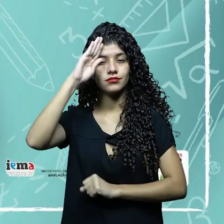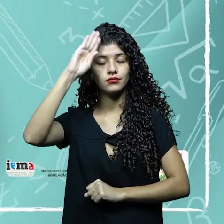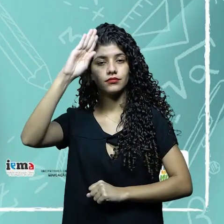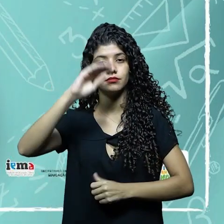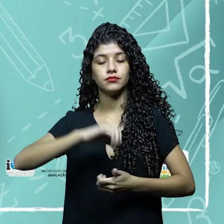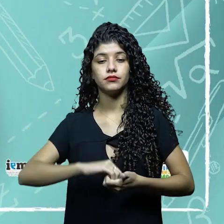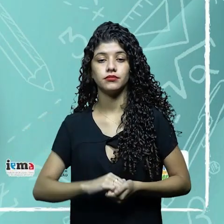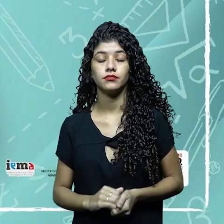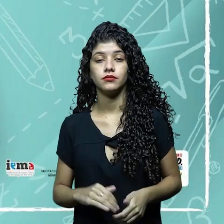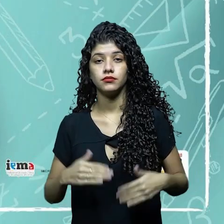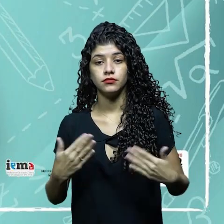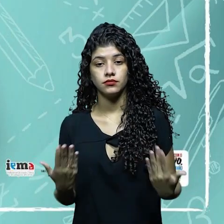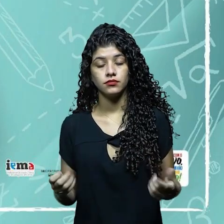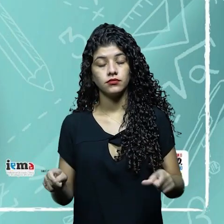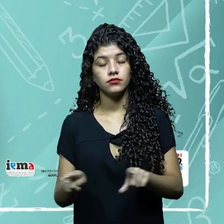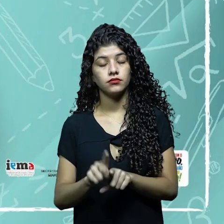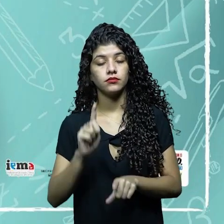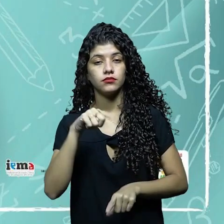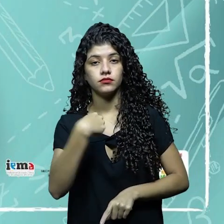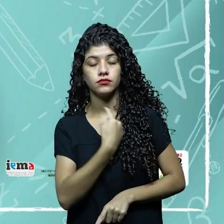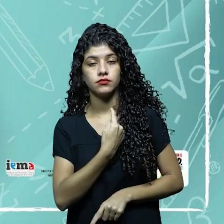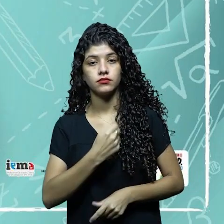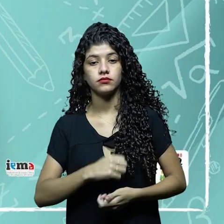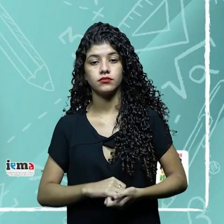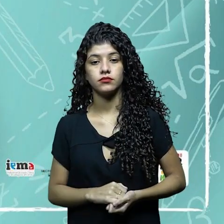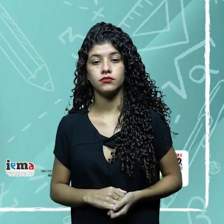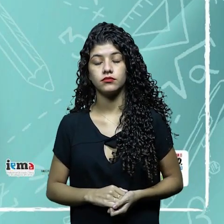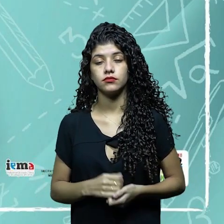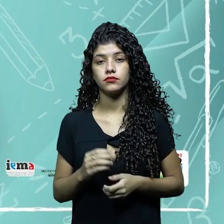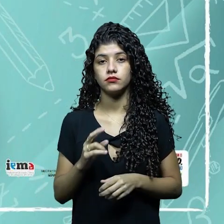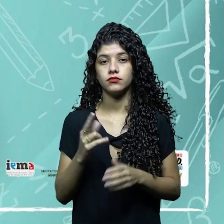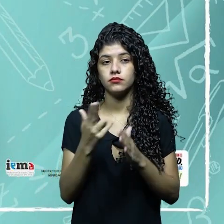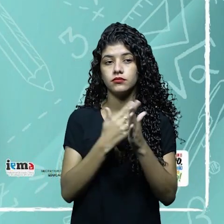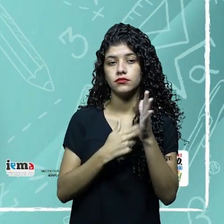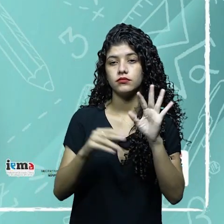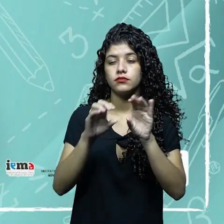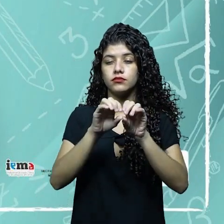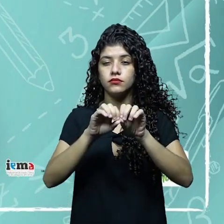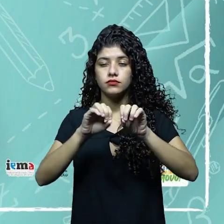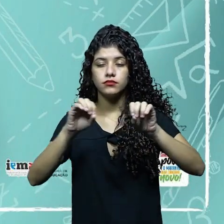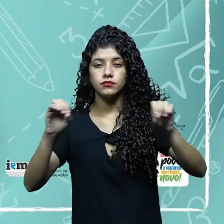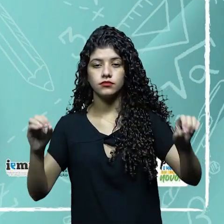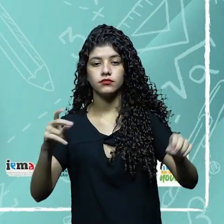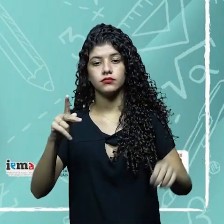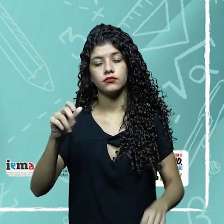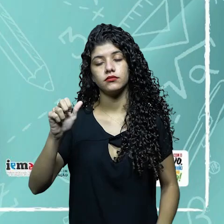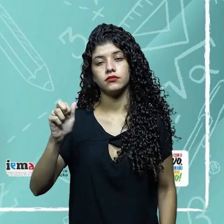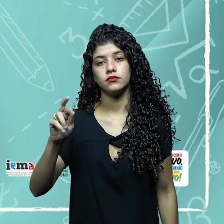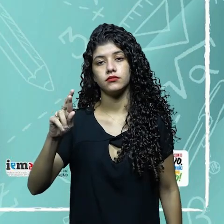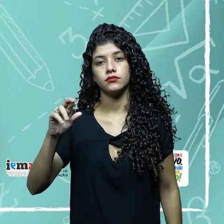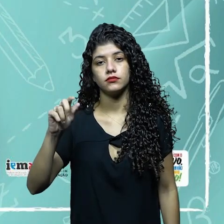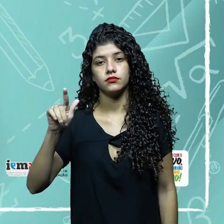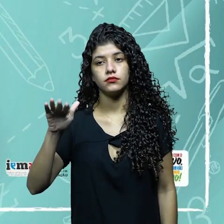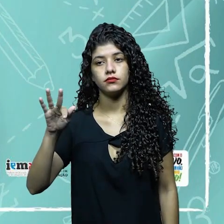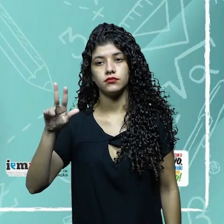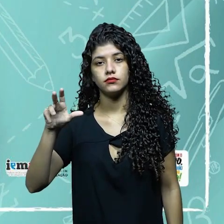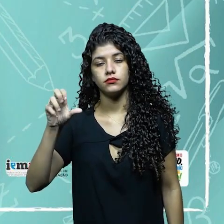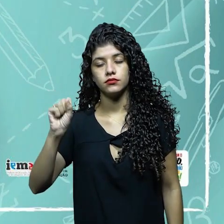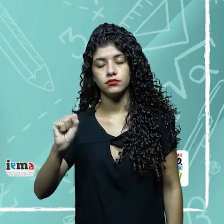fundamental, tá? E para o nosso também, né? Desenho de uma tubulação, desenho de um parafuso, desenho de